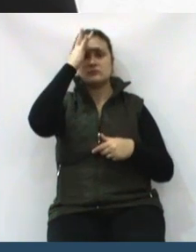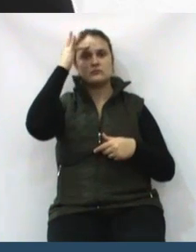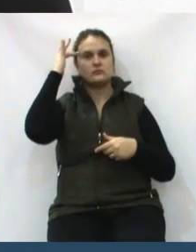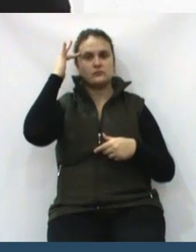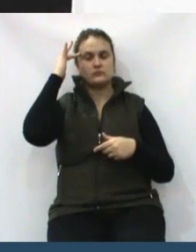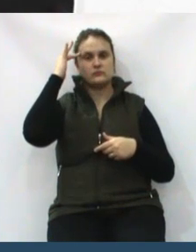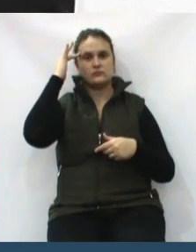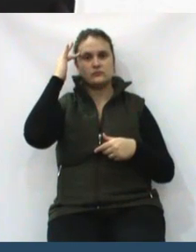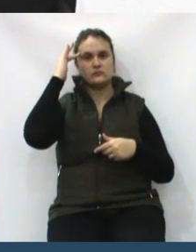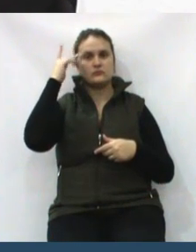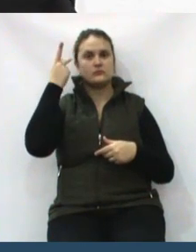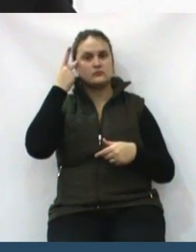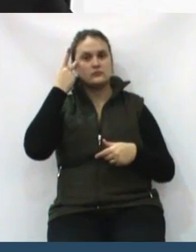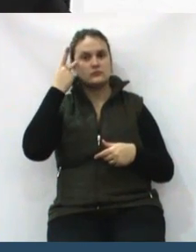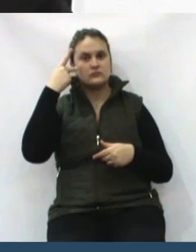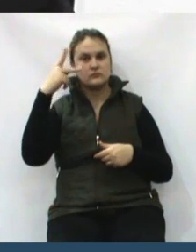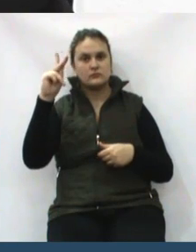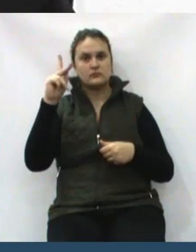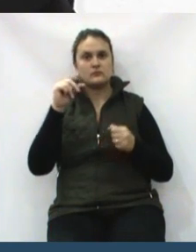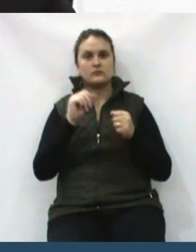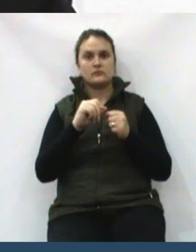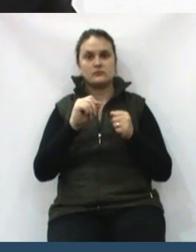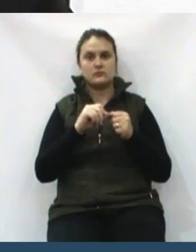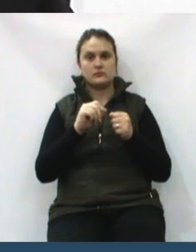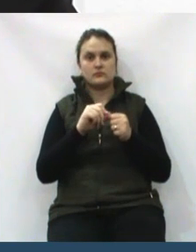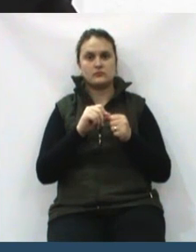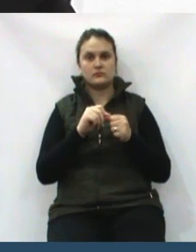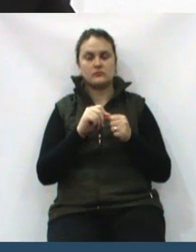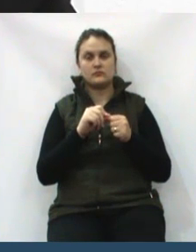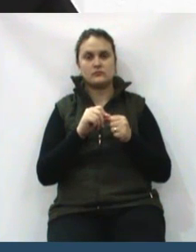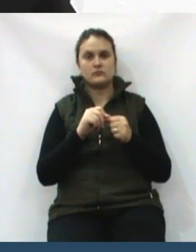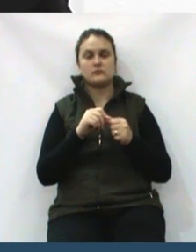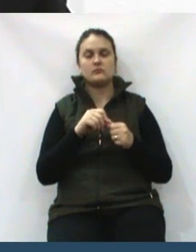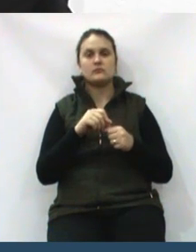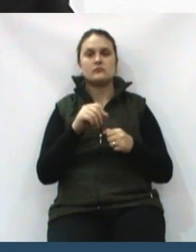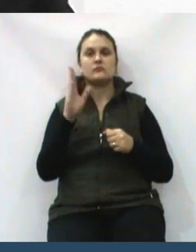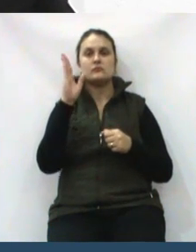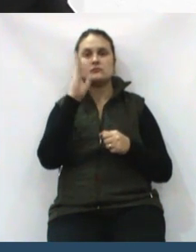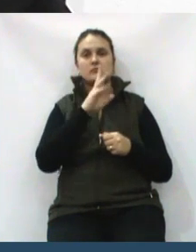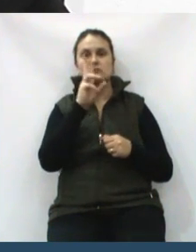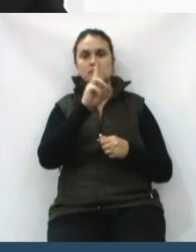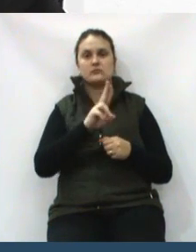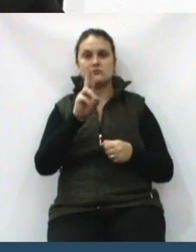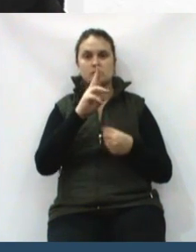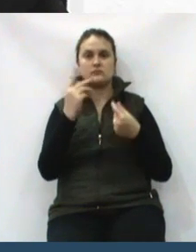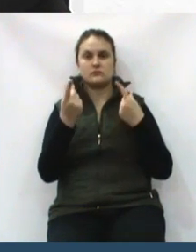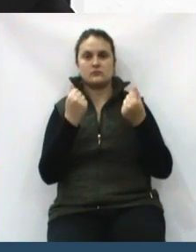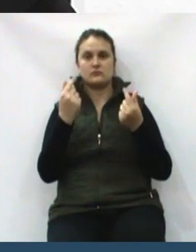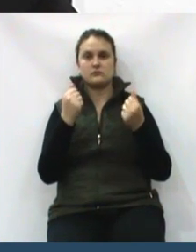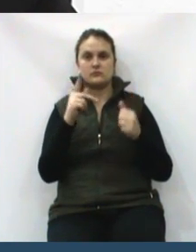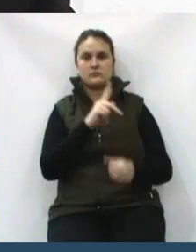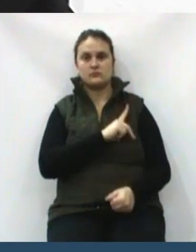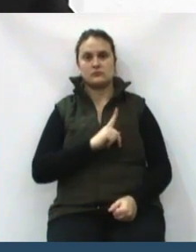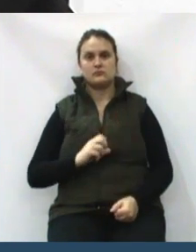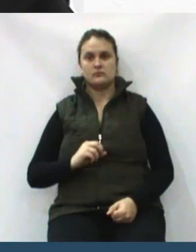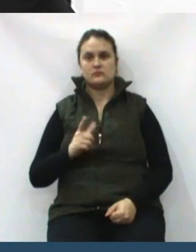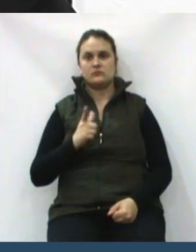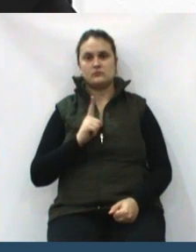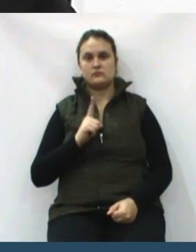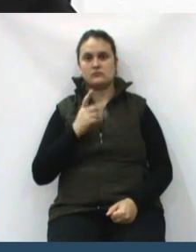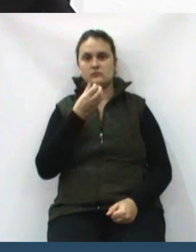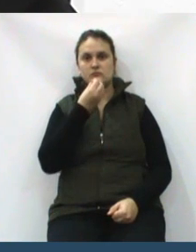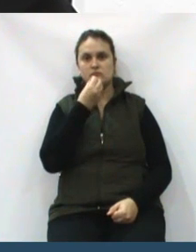pessoas para fazer um mau uso do dinheiro público. Existem exceções, boas